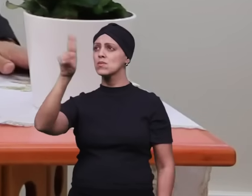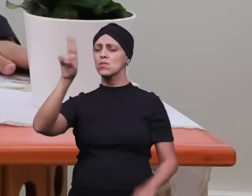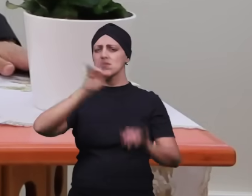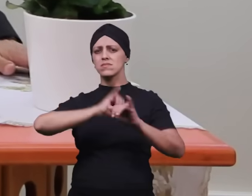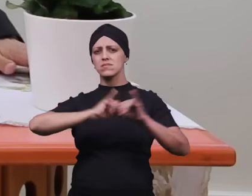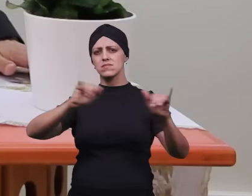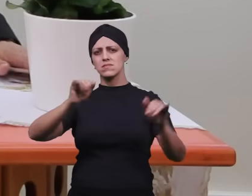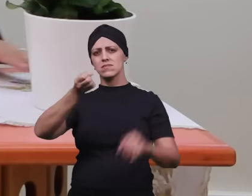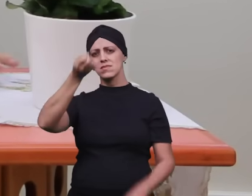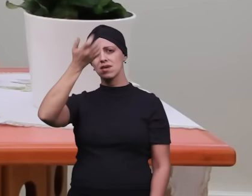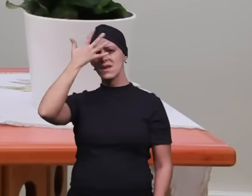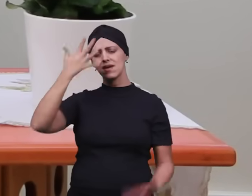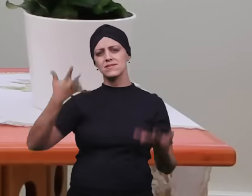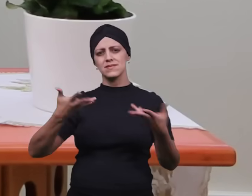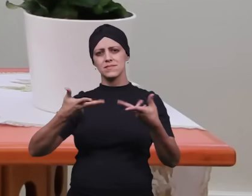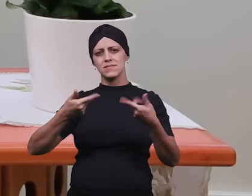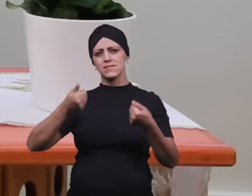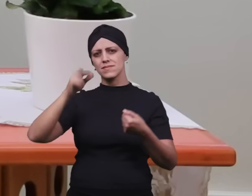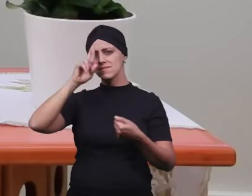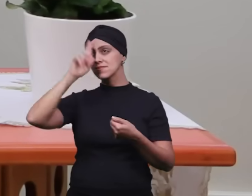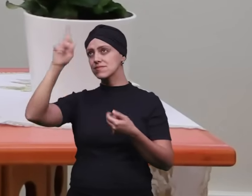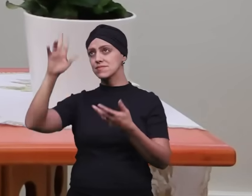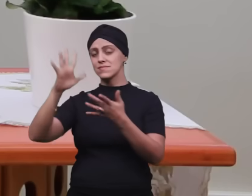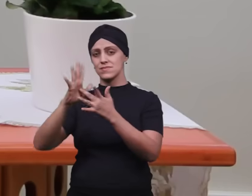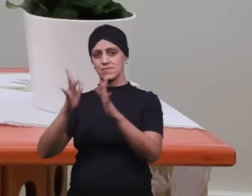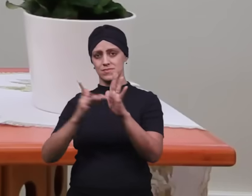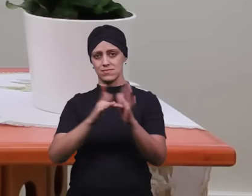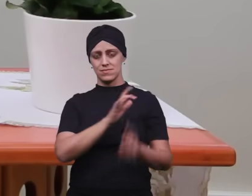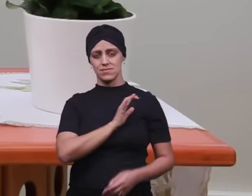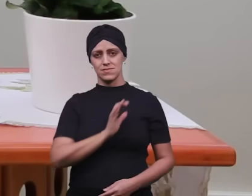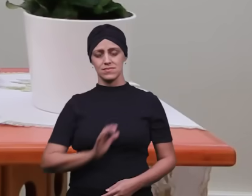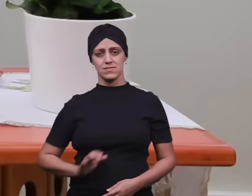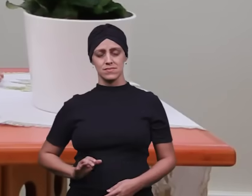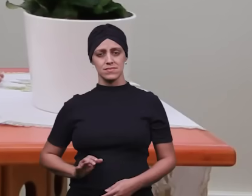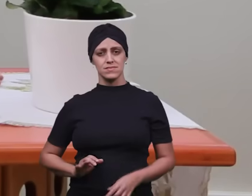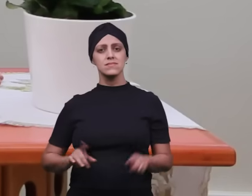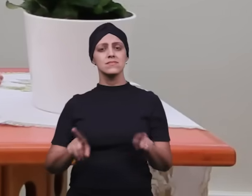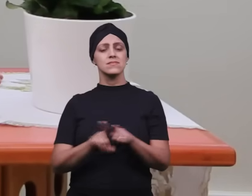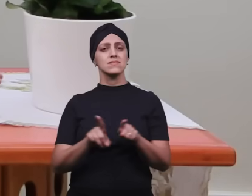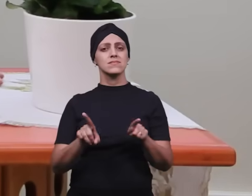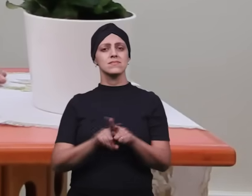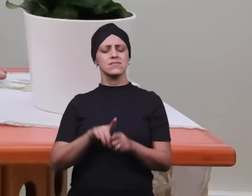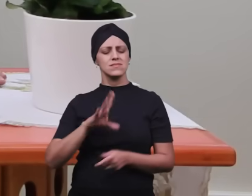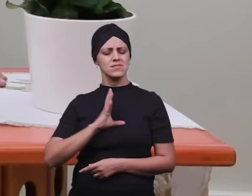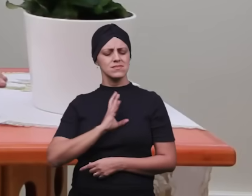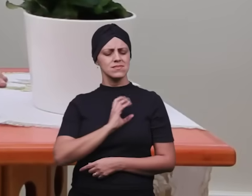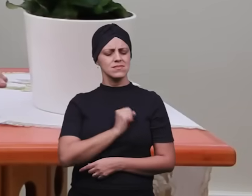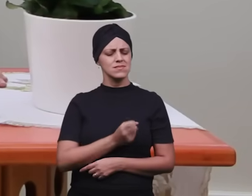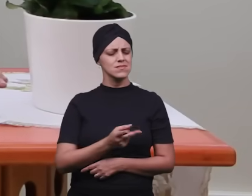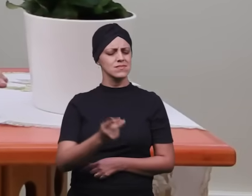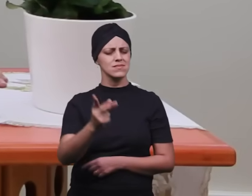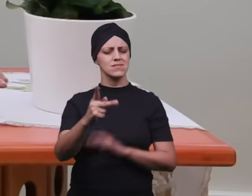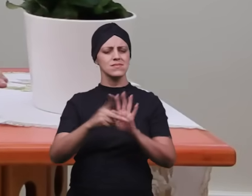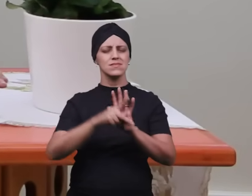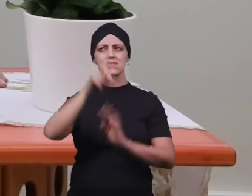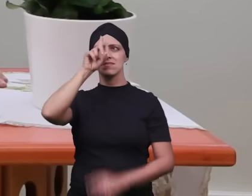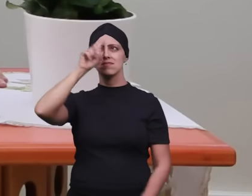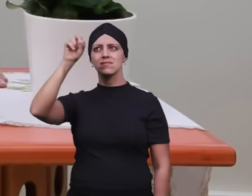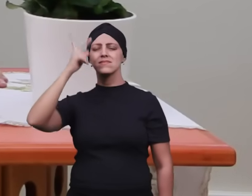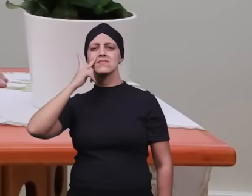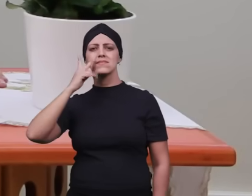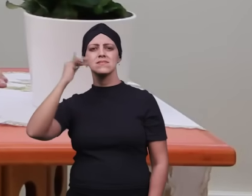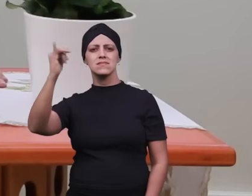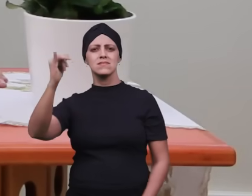Senhor, dizemos que a graça maravilhosa do nosso Senhor e Salvador Jesus Cristo, o grande eterno amor de Deus o